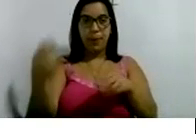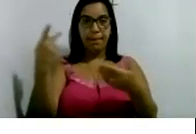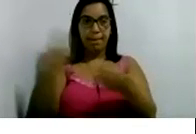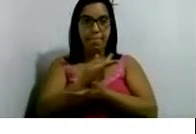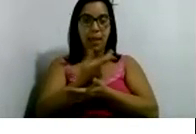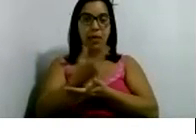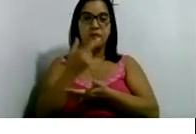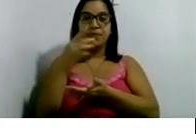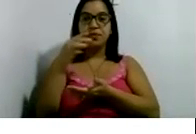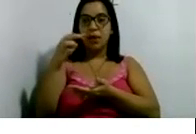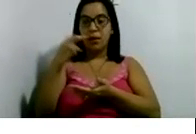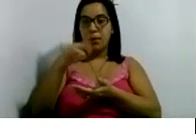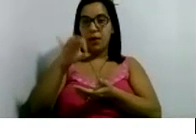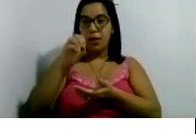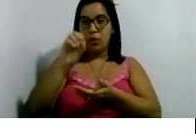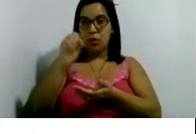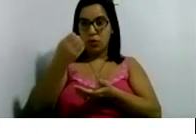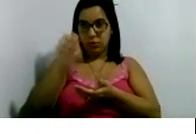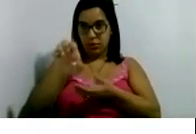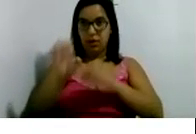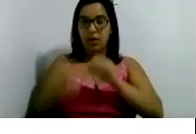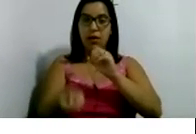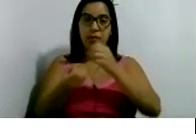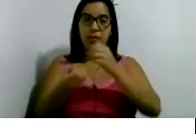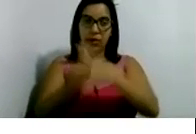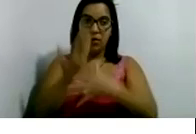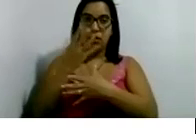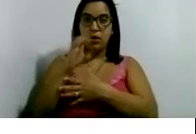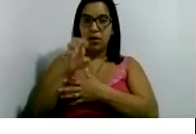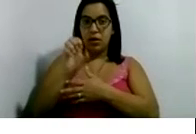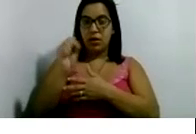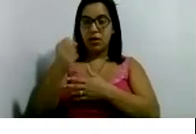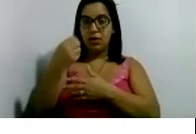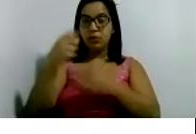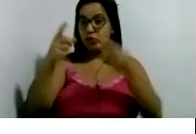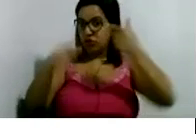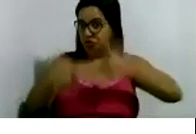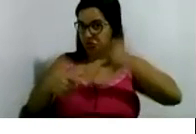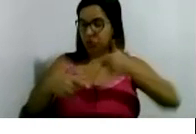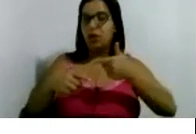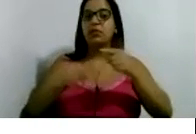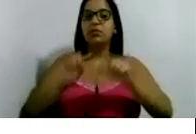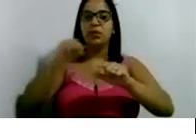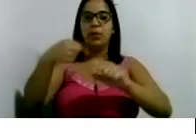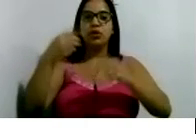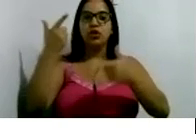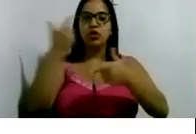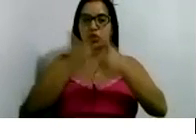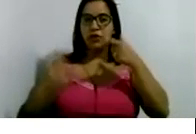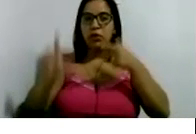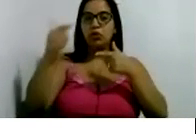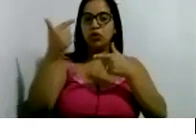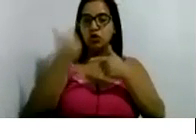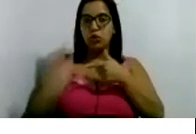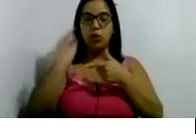uma meiose para formar espermatócito secundário, outra meiose para se